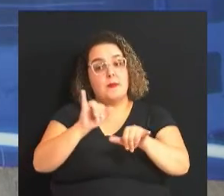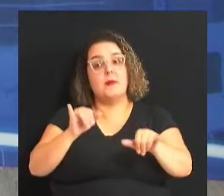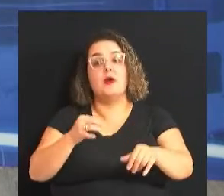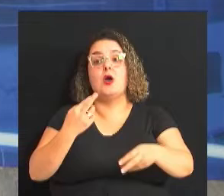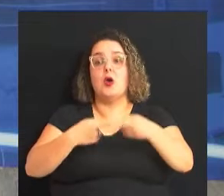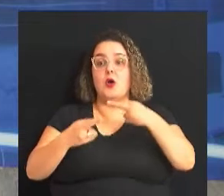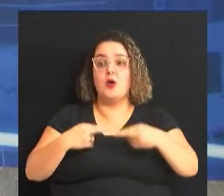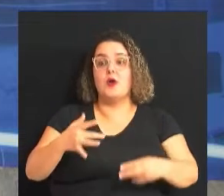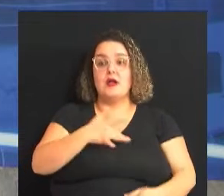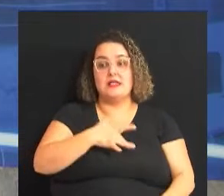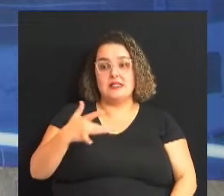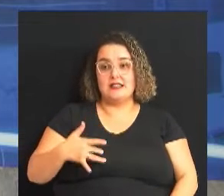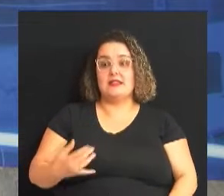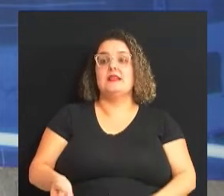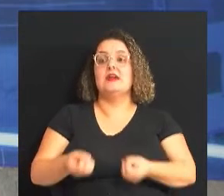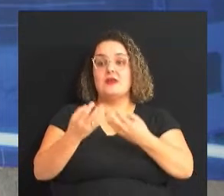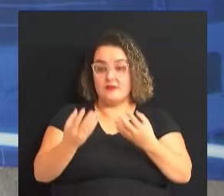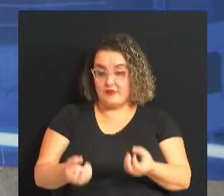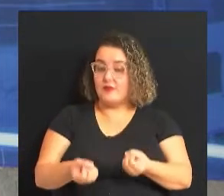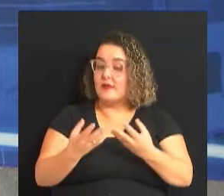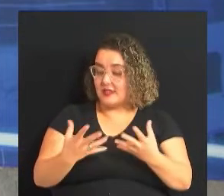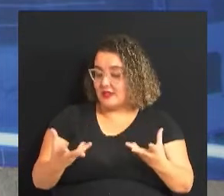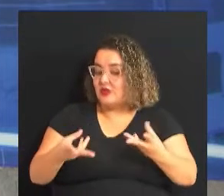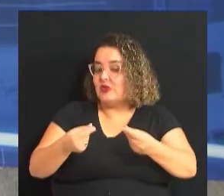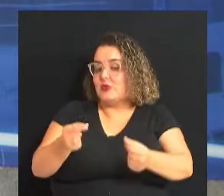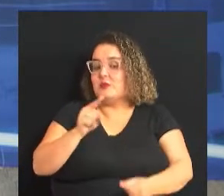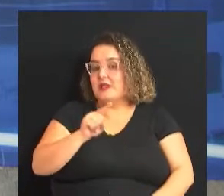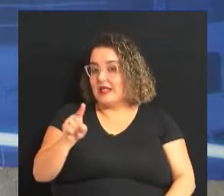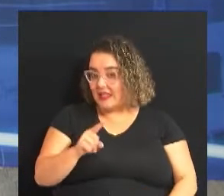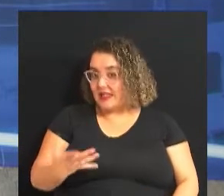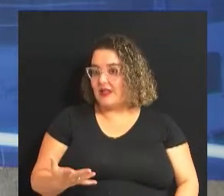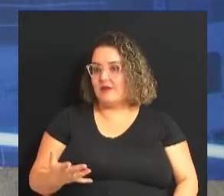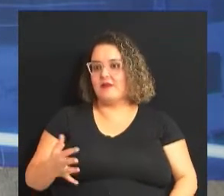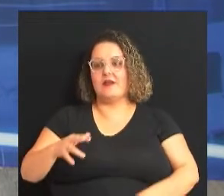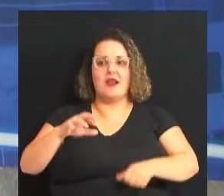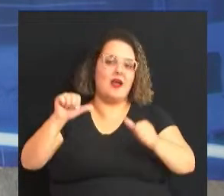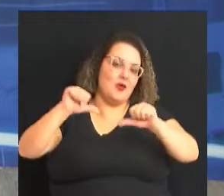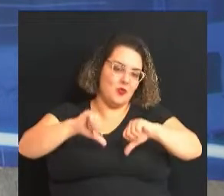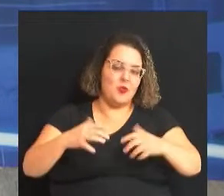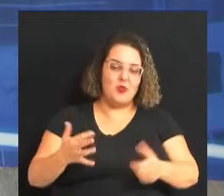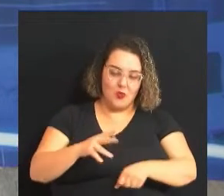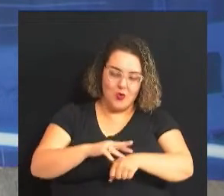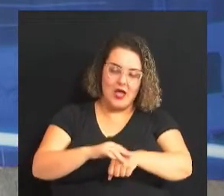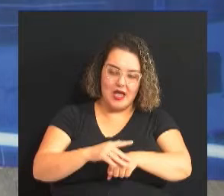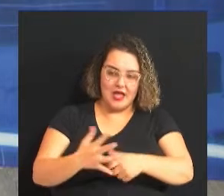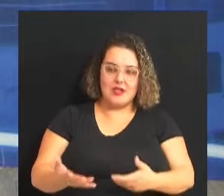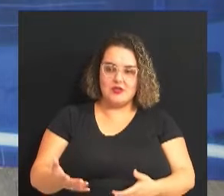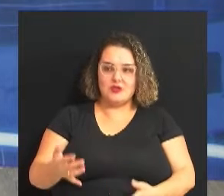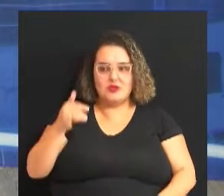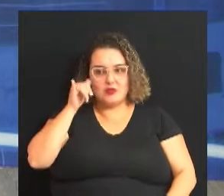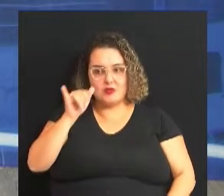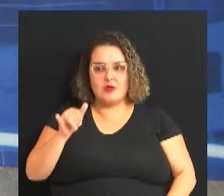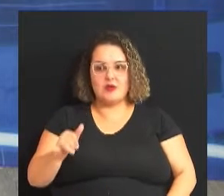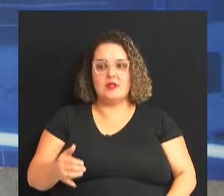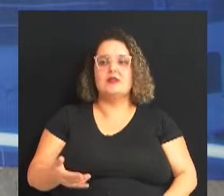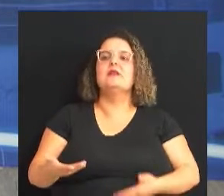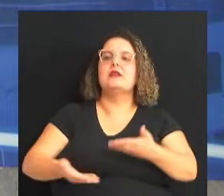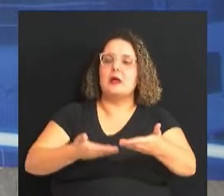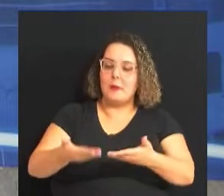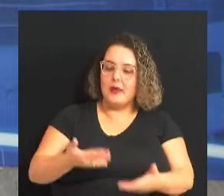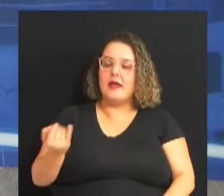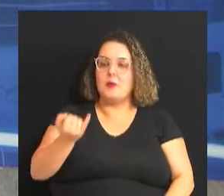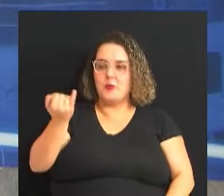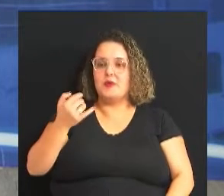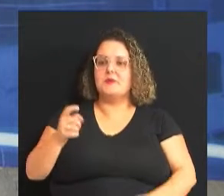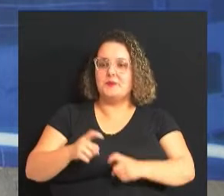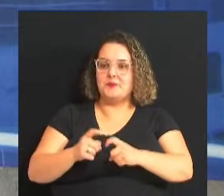nossa saúde, informação de qualidade para não ficar doente e prevenção também, sempre diagnóstico precoce também é muito importante, né,